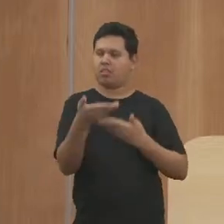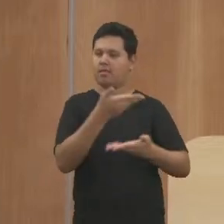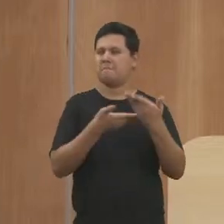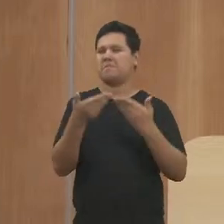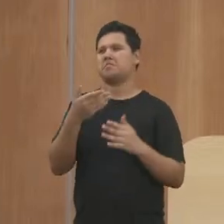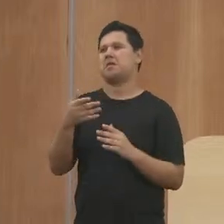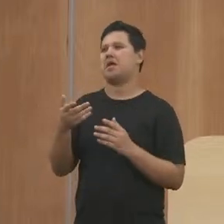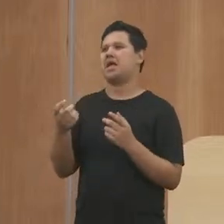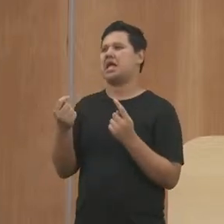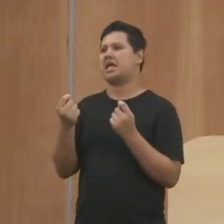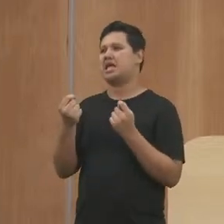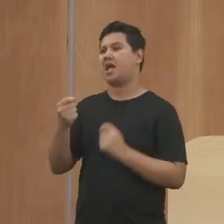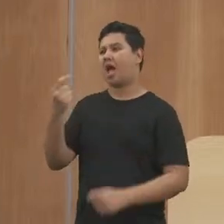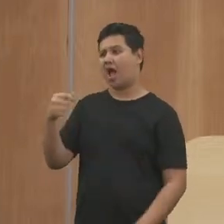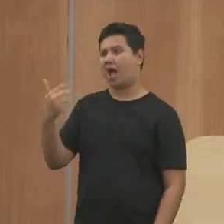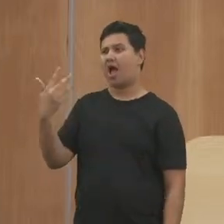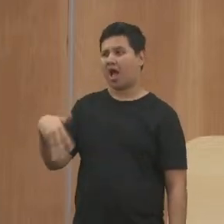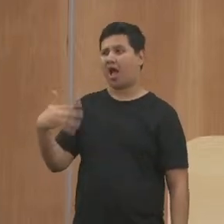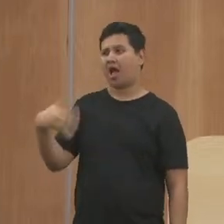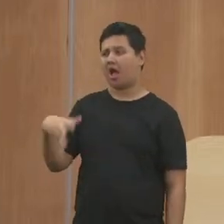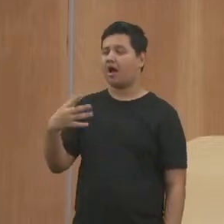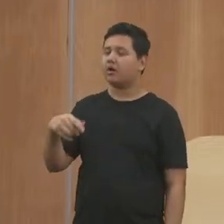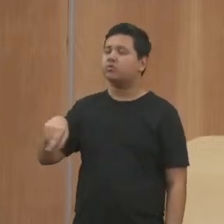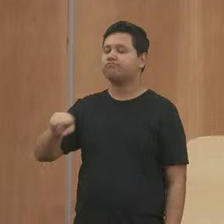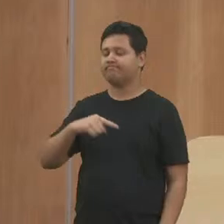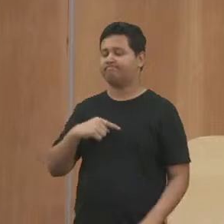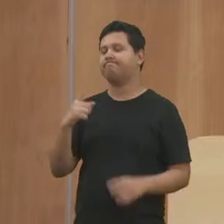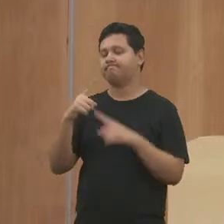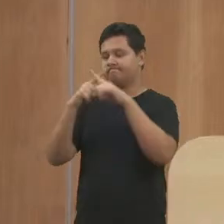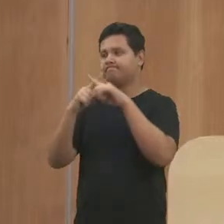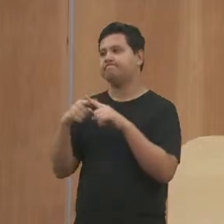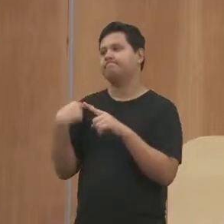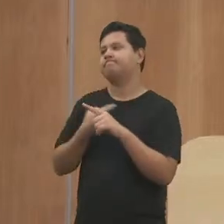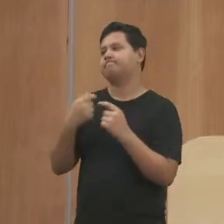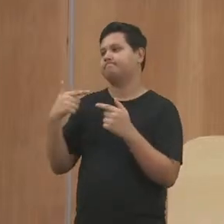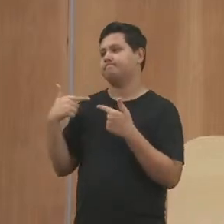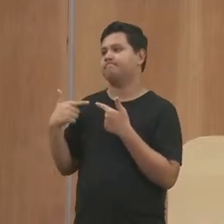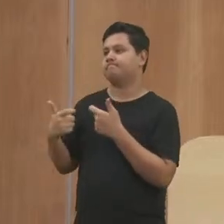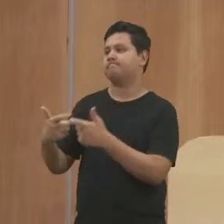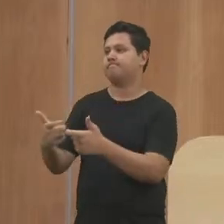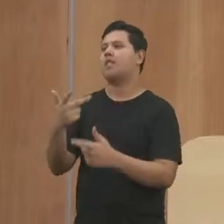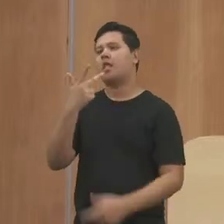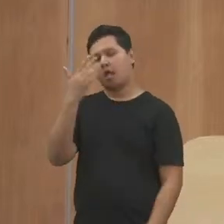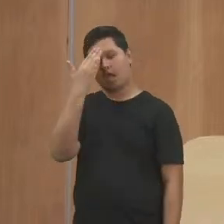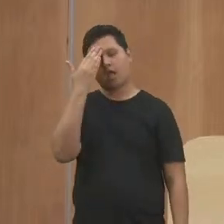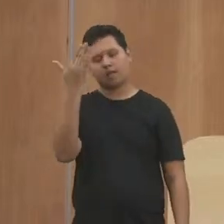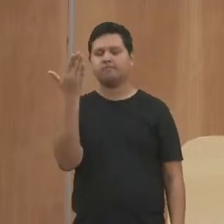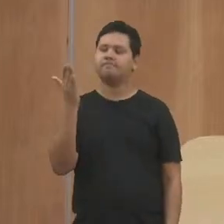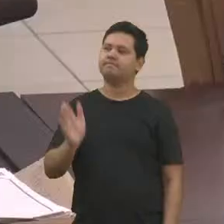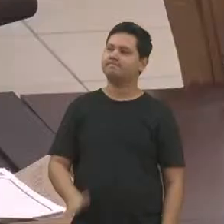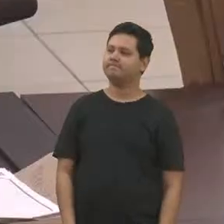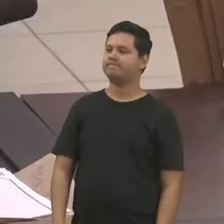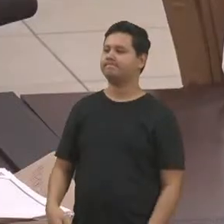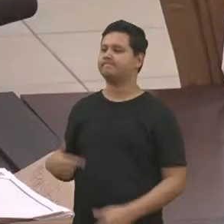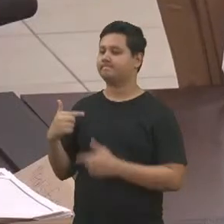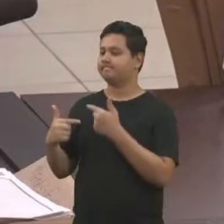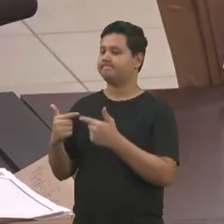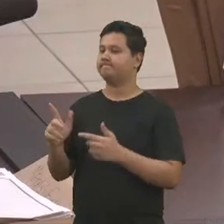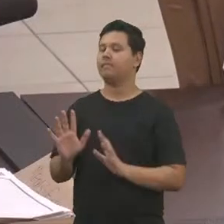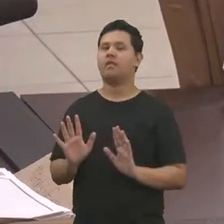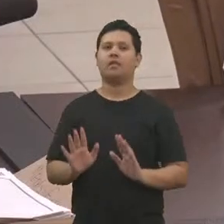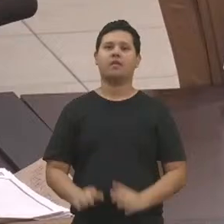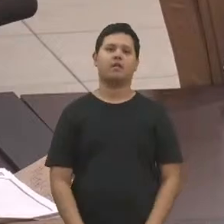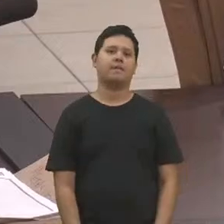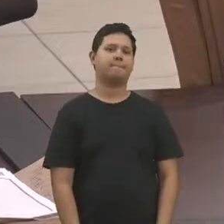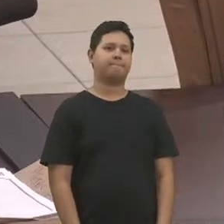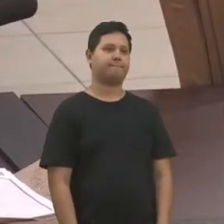Pesa bastante, e também para o servidor. Então, acho que é um desafio que temos pela frente, e agradeço. É algo que não está no